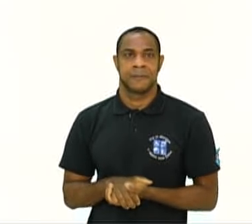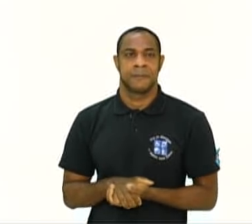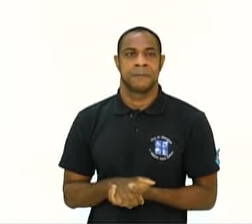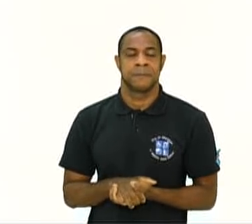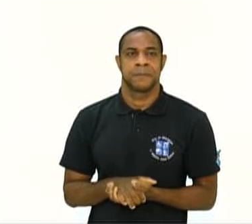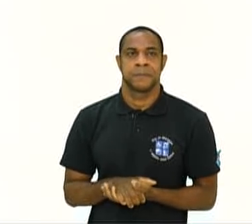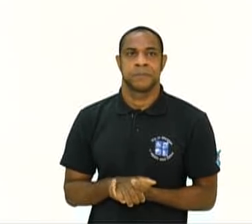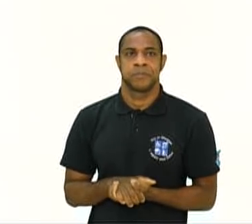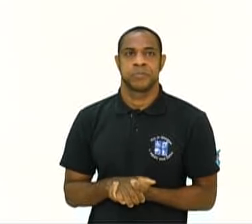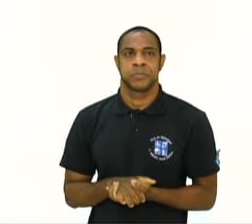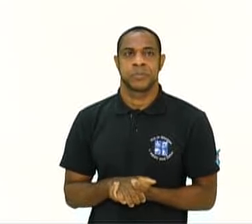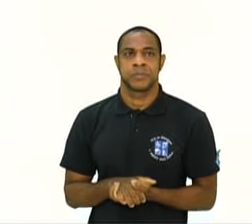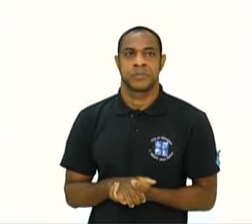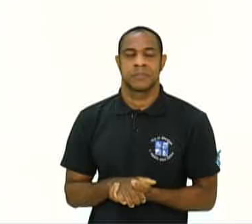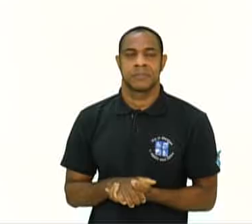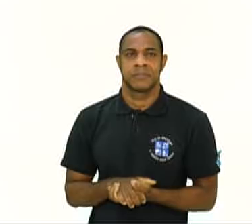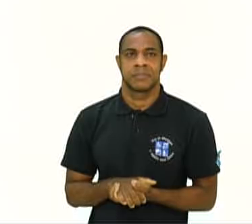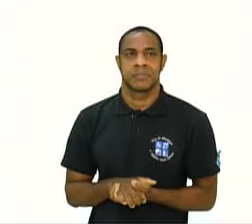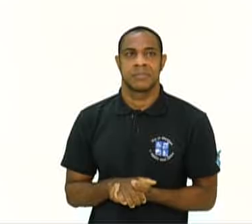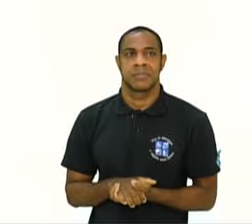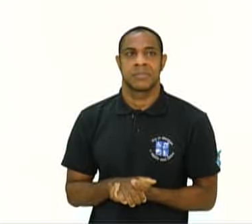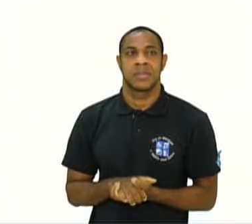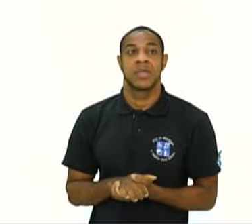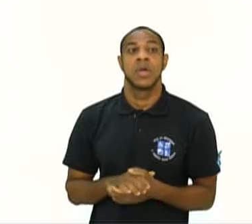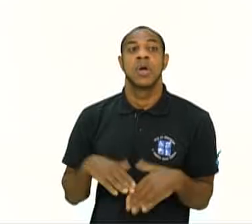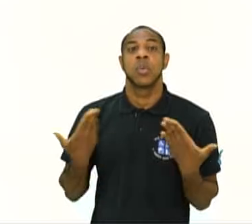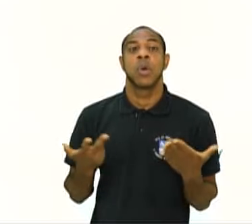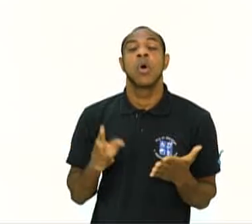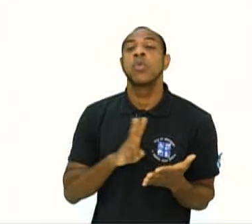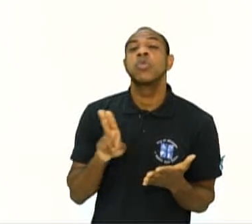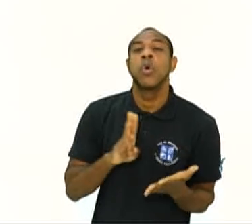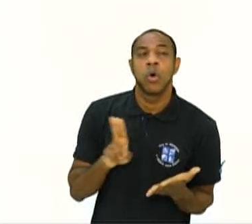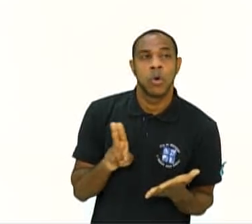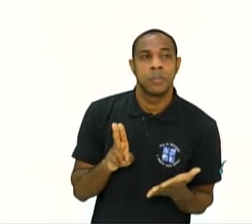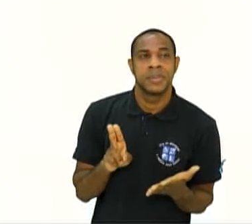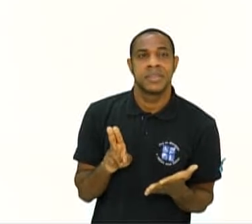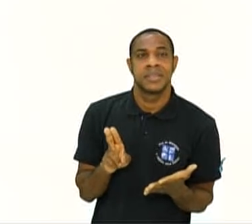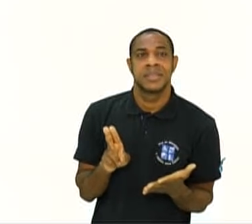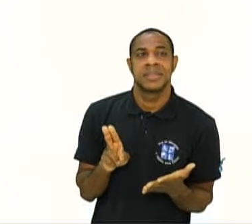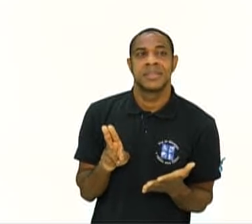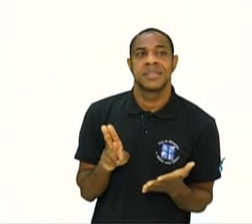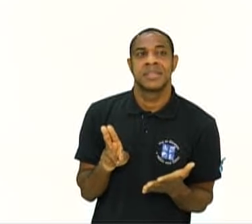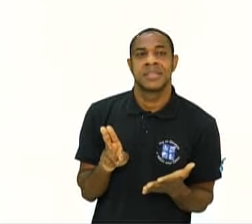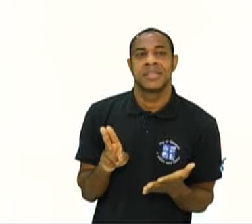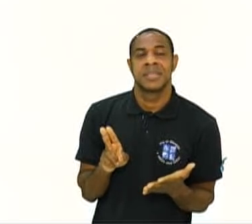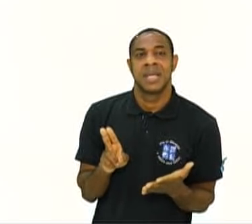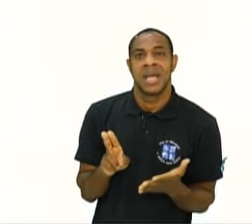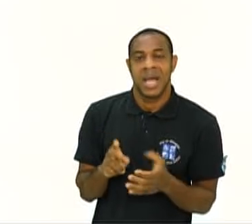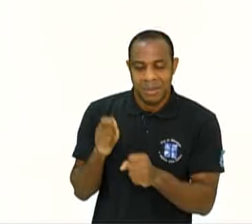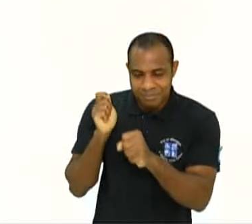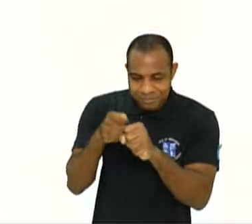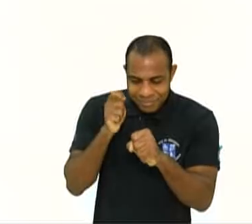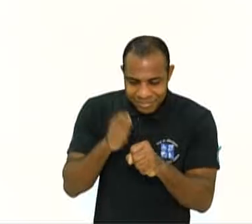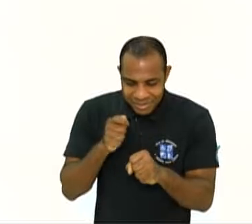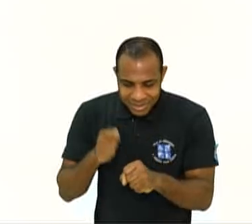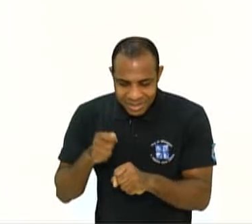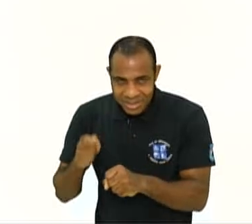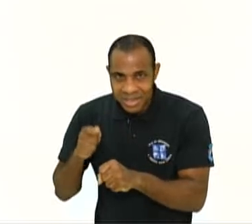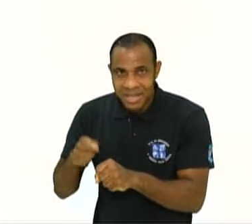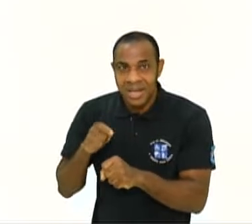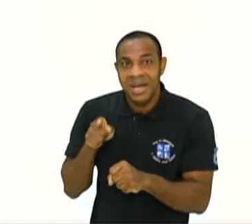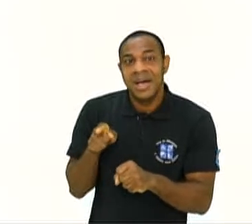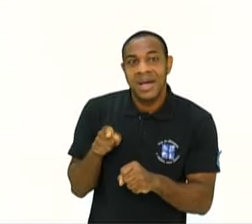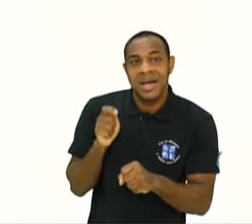a carved Halloween pumpkin? Qual é o nome dado à escultura de